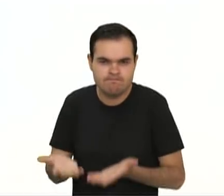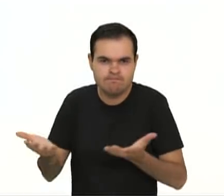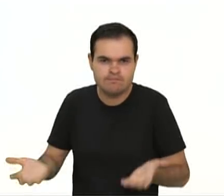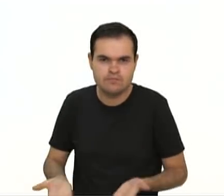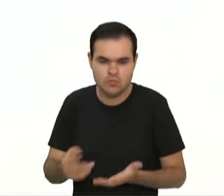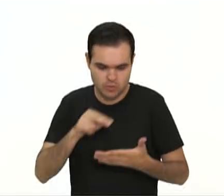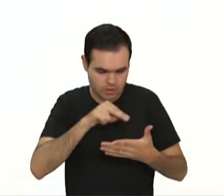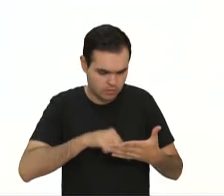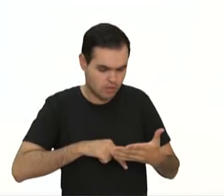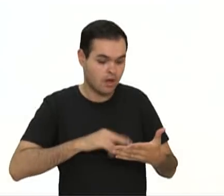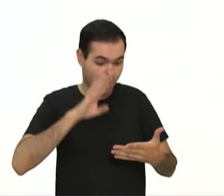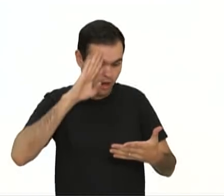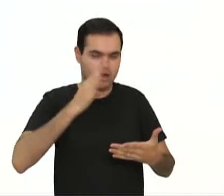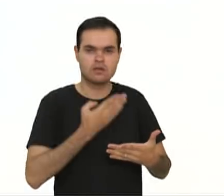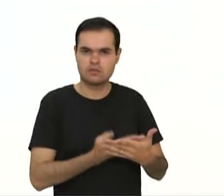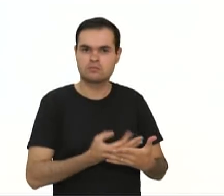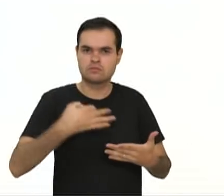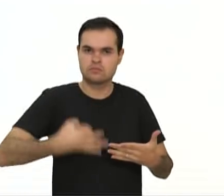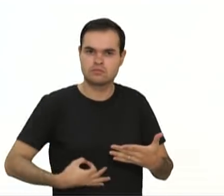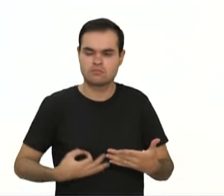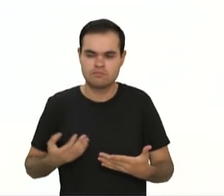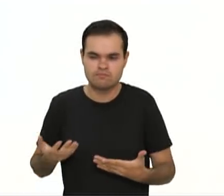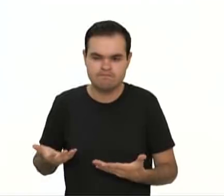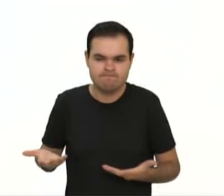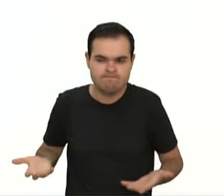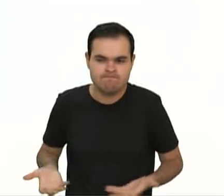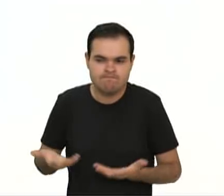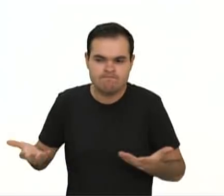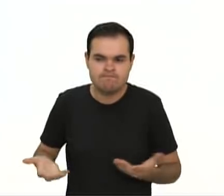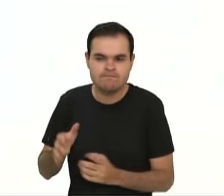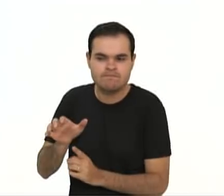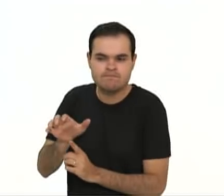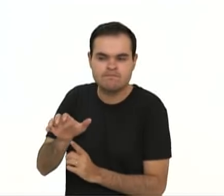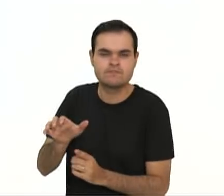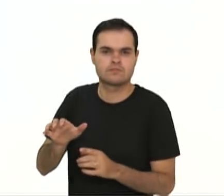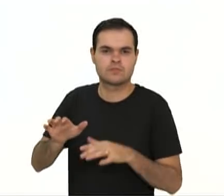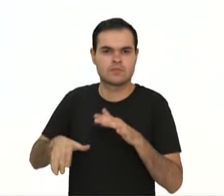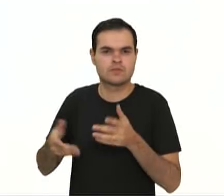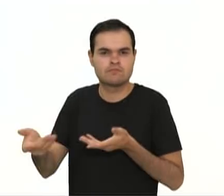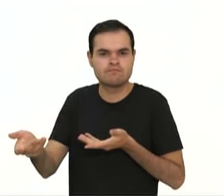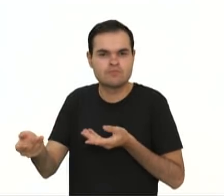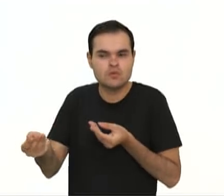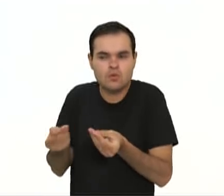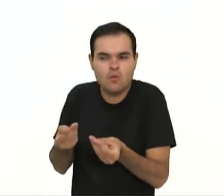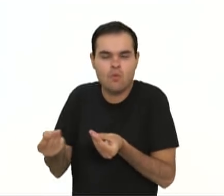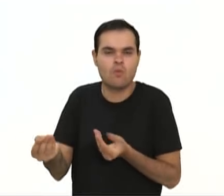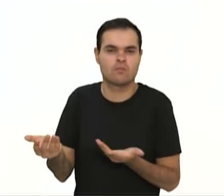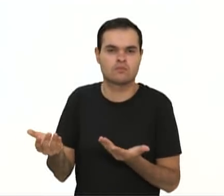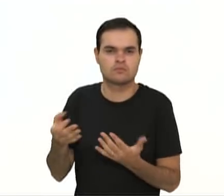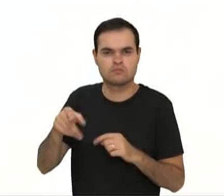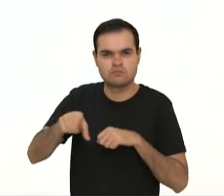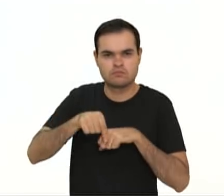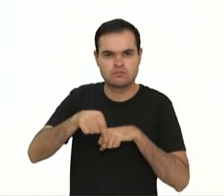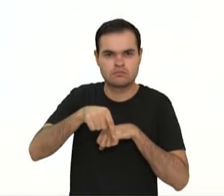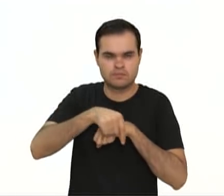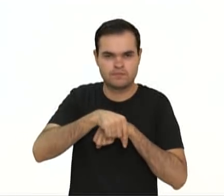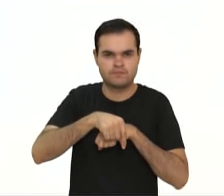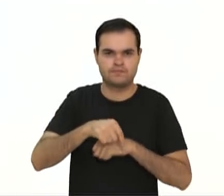ponto de vista do assunto, persuadir. Para isso, ele utiliza alguns recursos